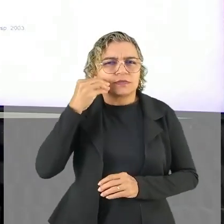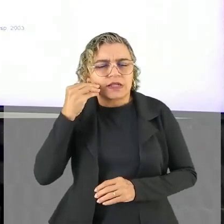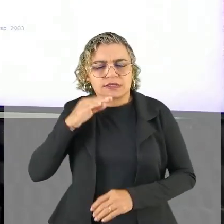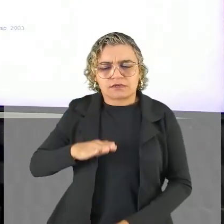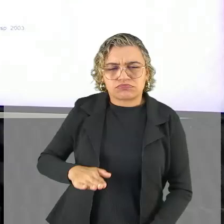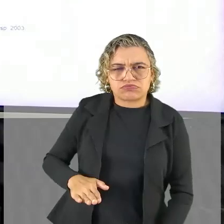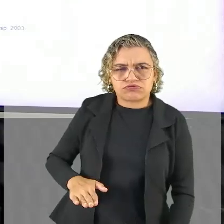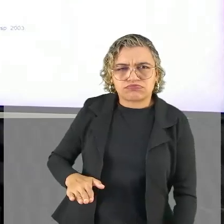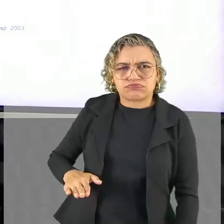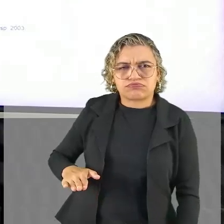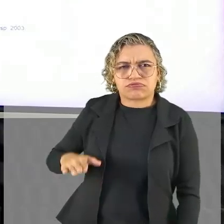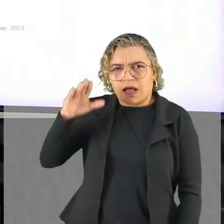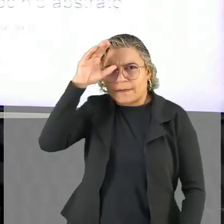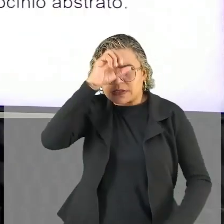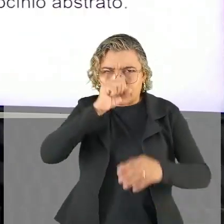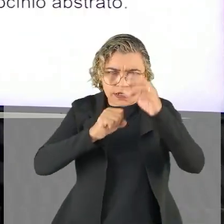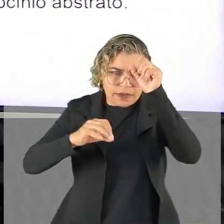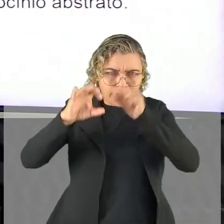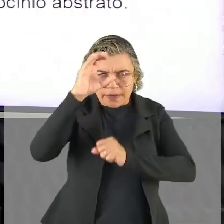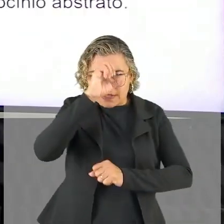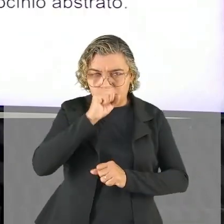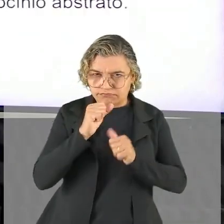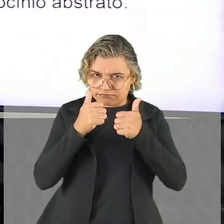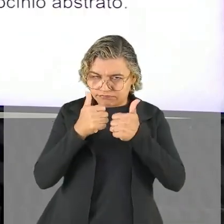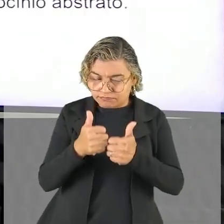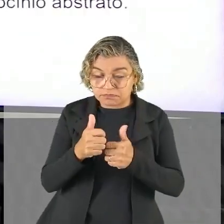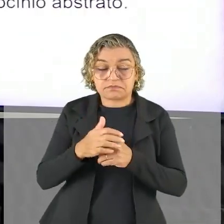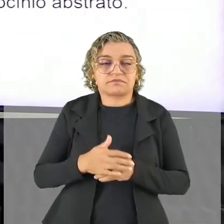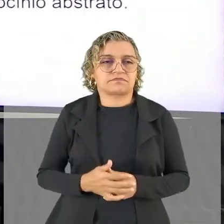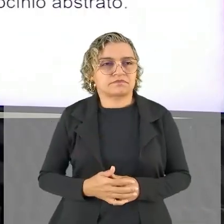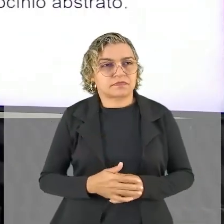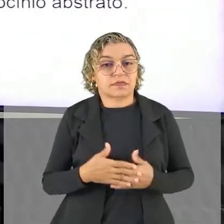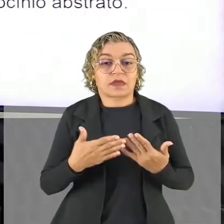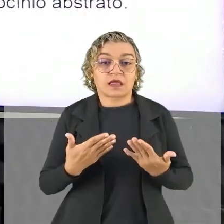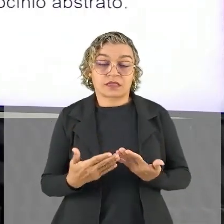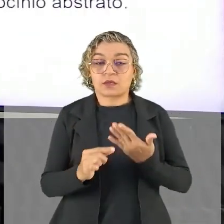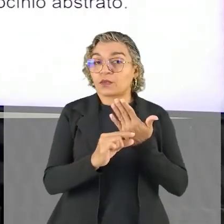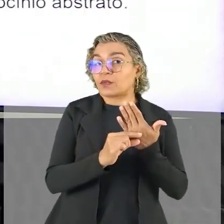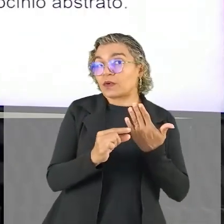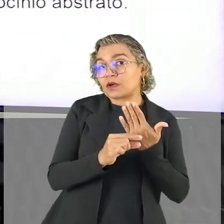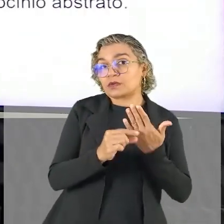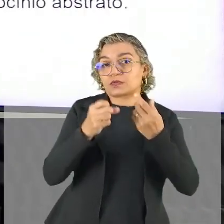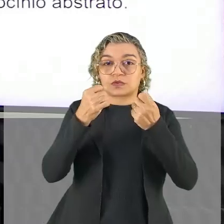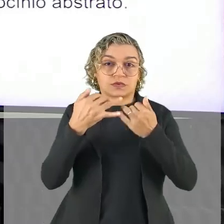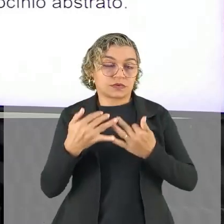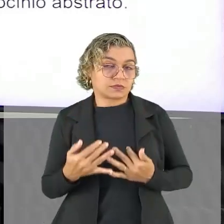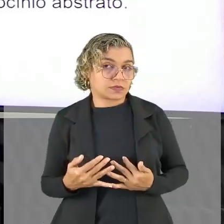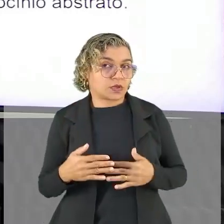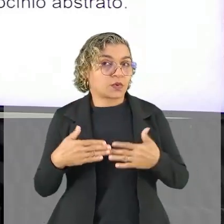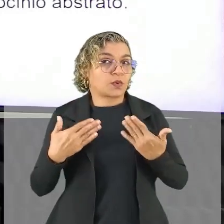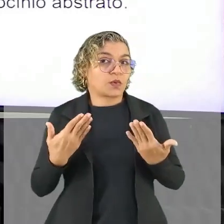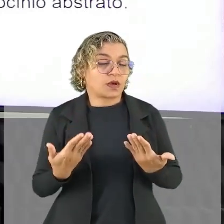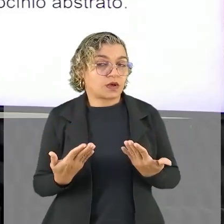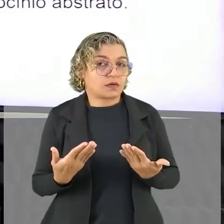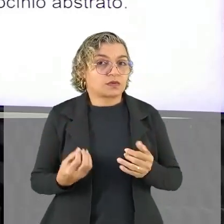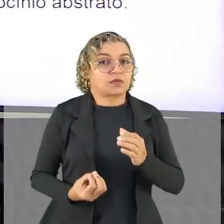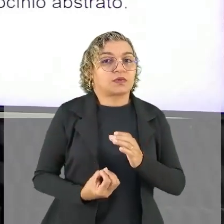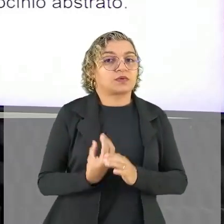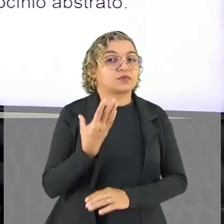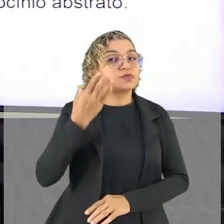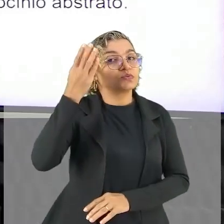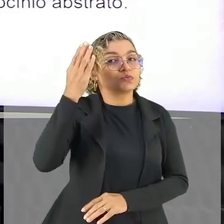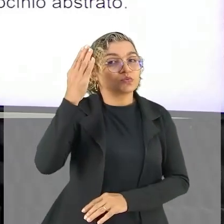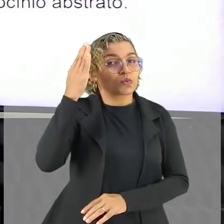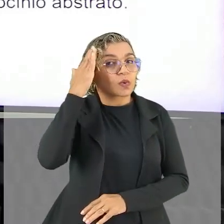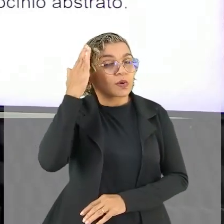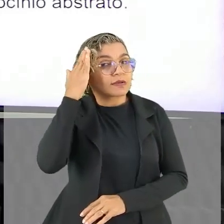vida, né? Então, vamos ao que pede essa questão. Segundo o autor, qual é a origem do conhecimento humano?